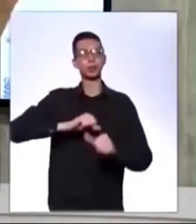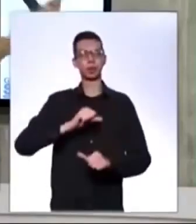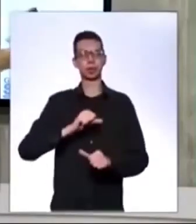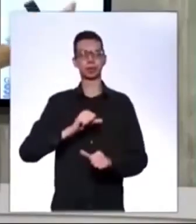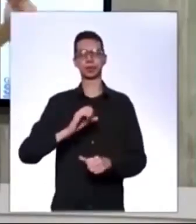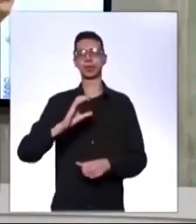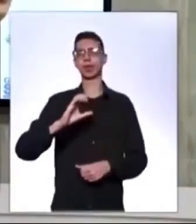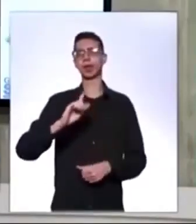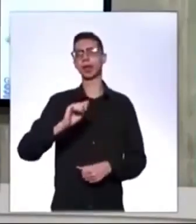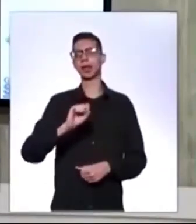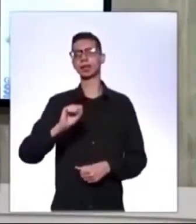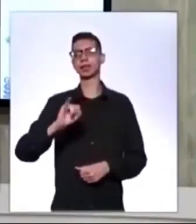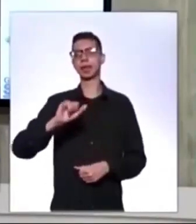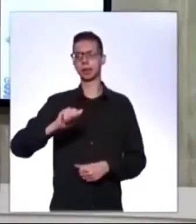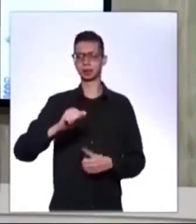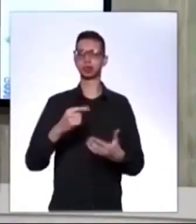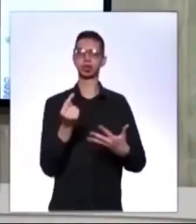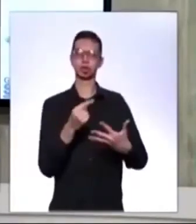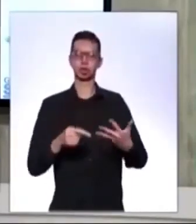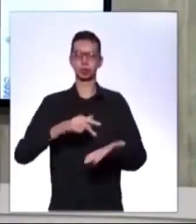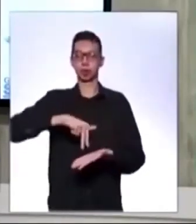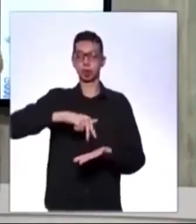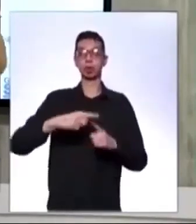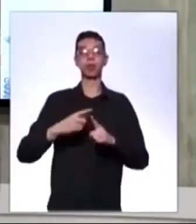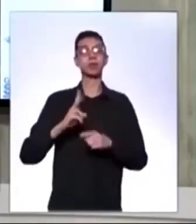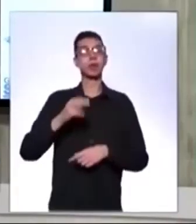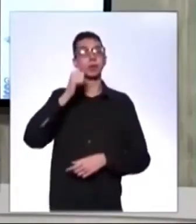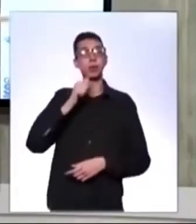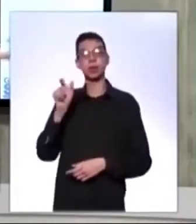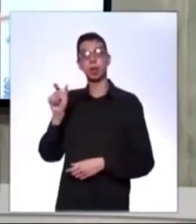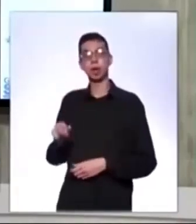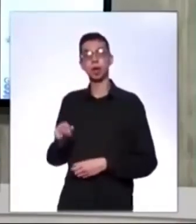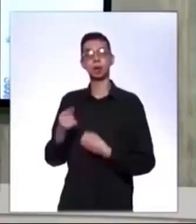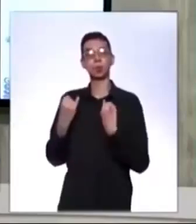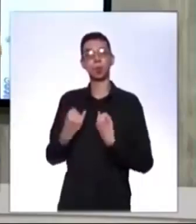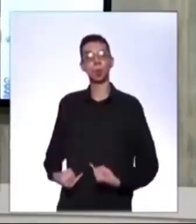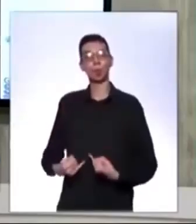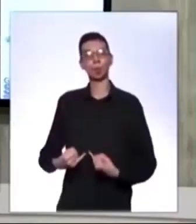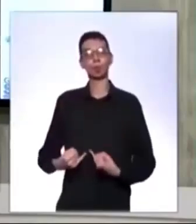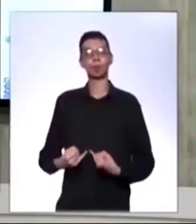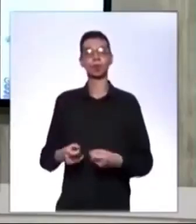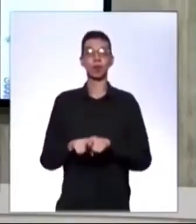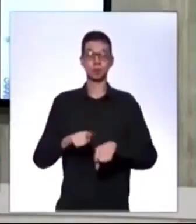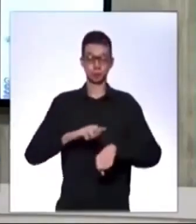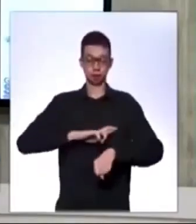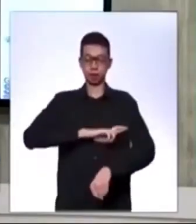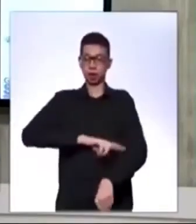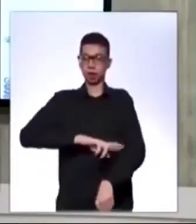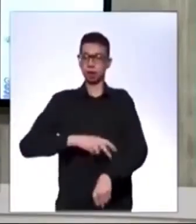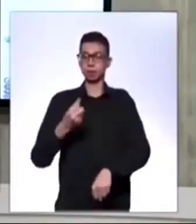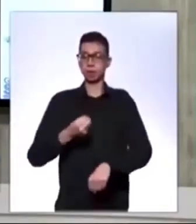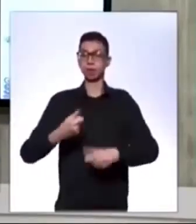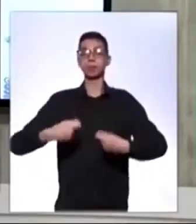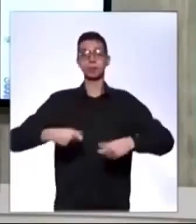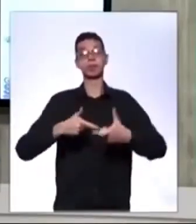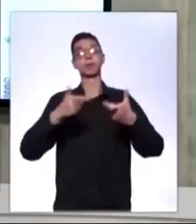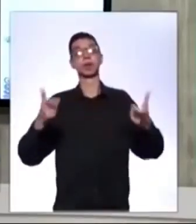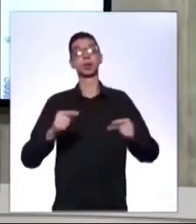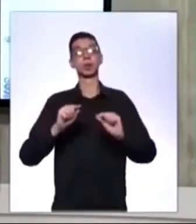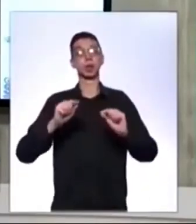eram mulheres magras, tá certo? E brancas, né? A gente está precisando de mais dançarinas negras. Hoje nós temos dançarinas, né?